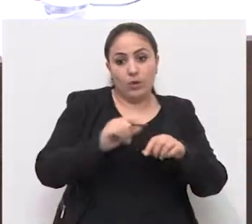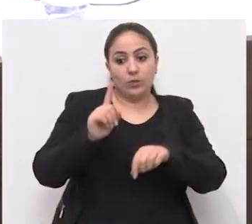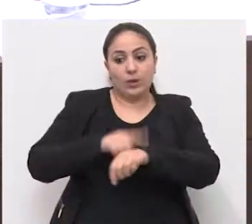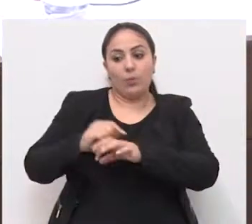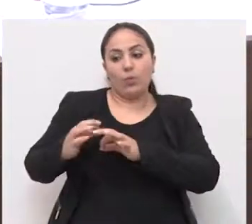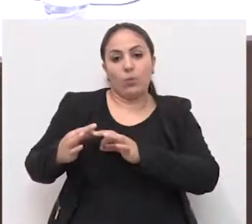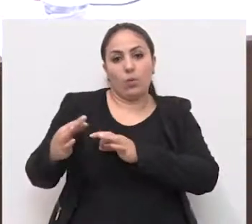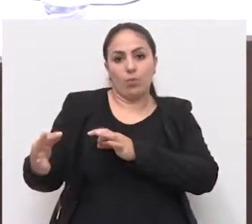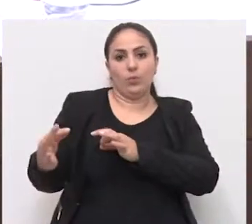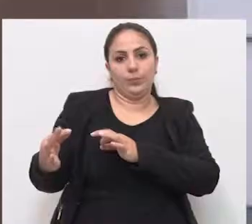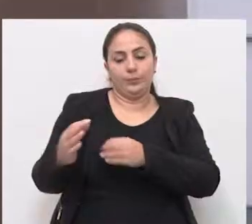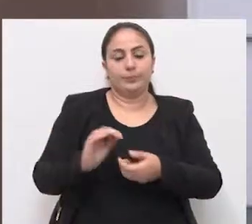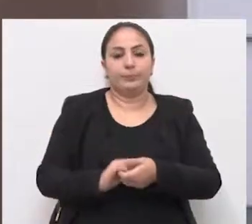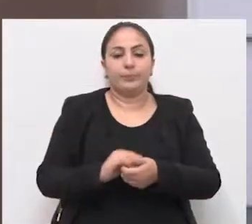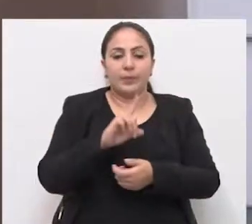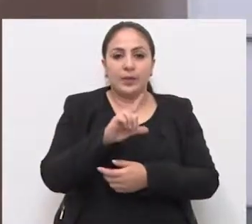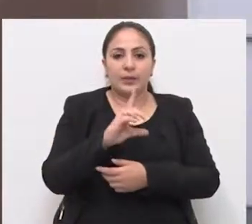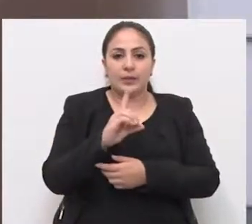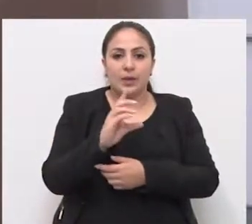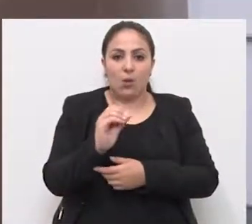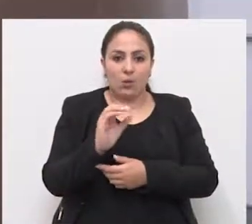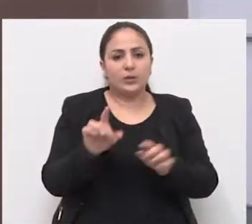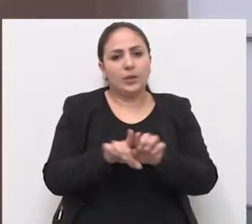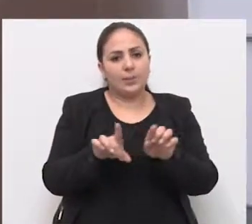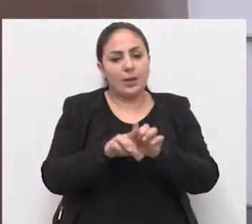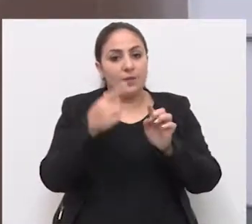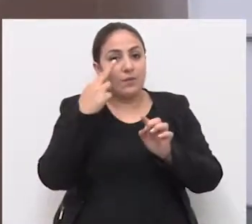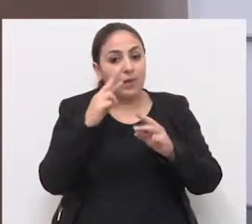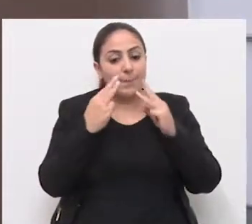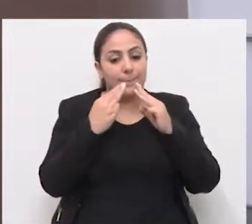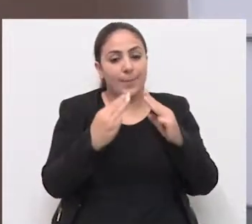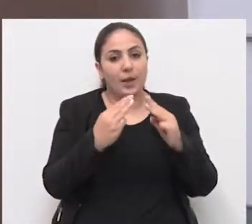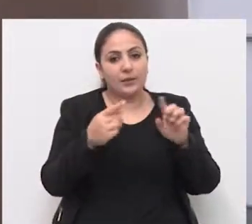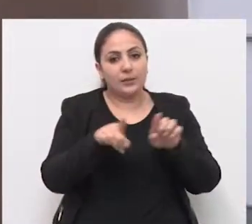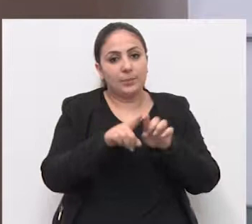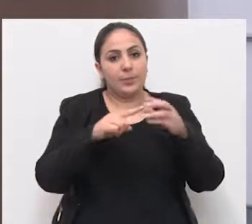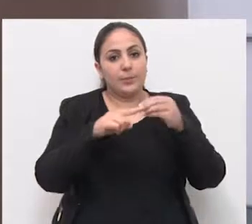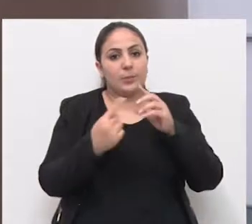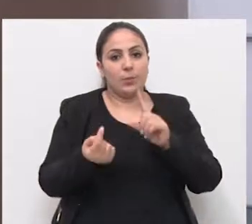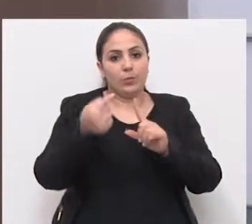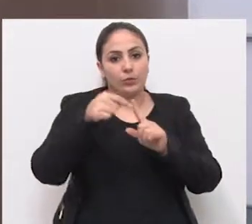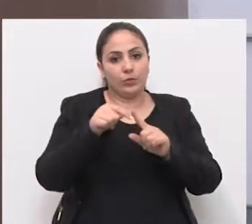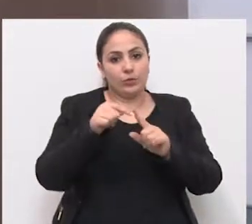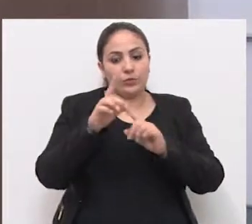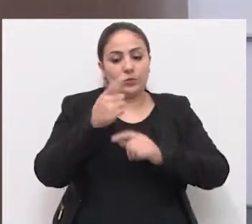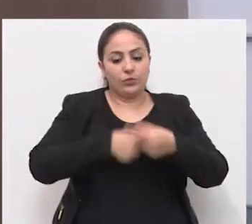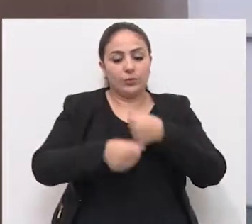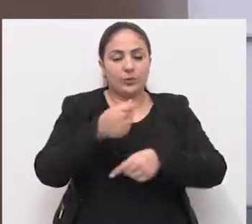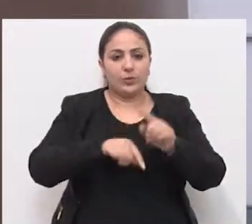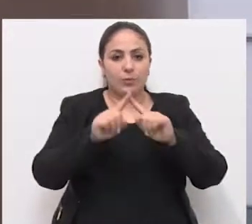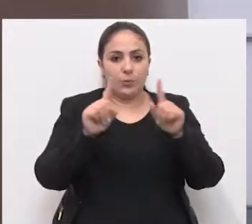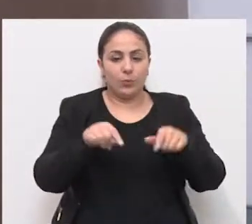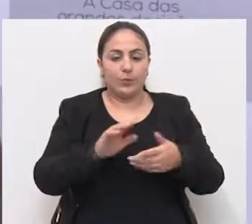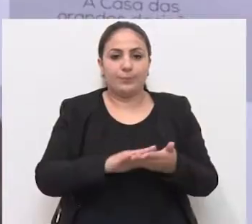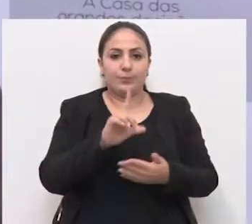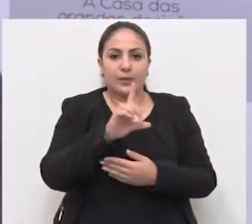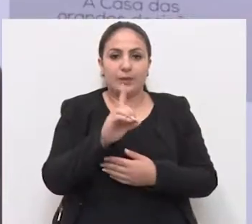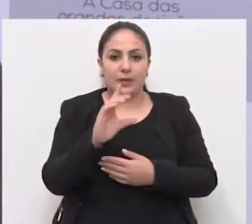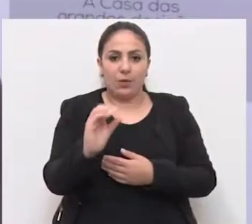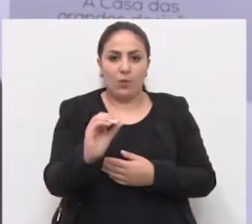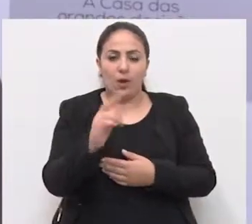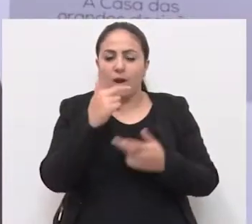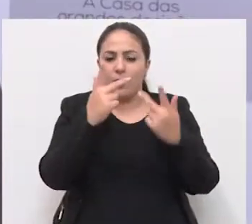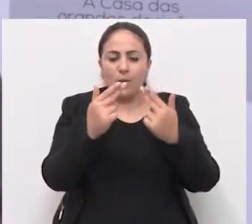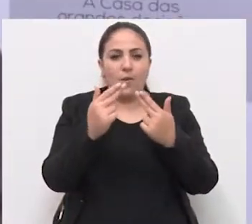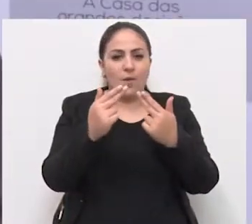e o longo prazo. A LDO também fixa as metas e prioridades da administração pública. A